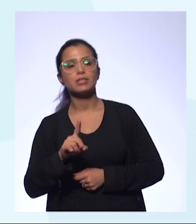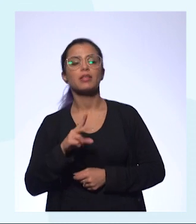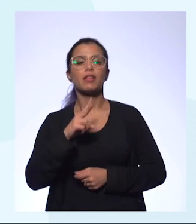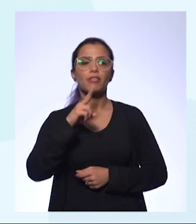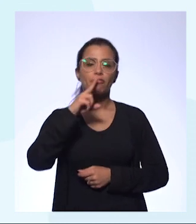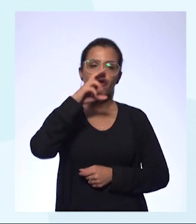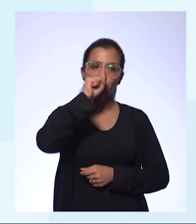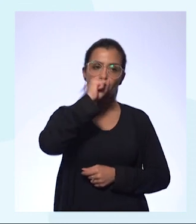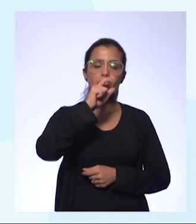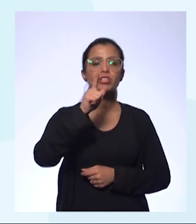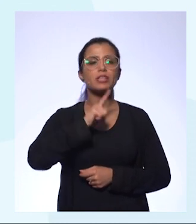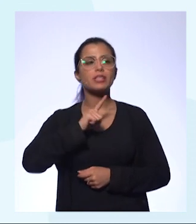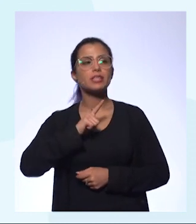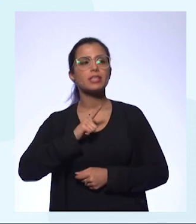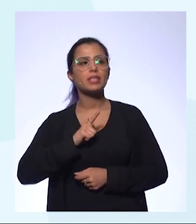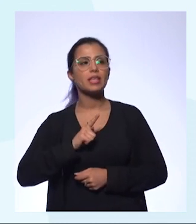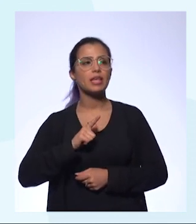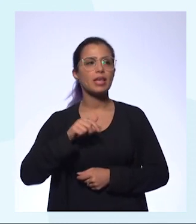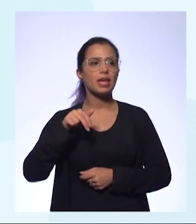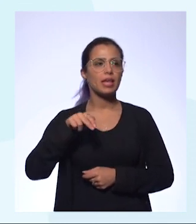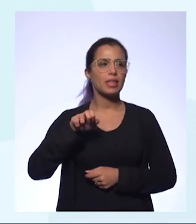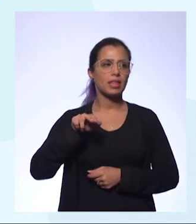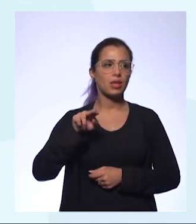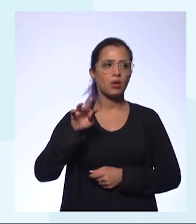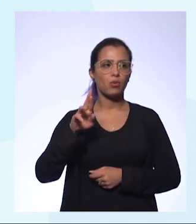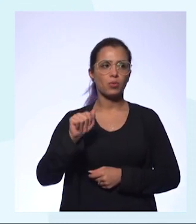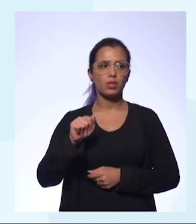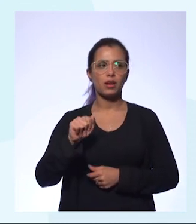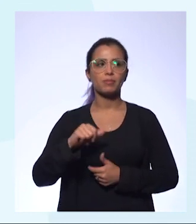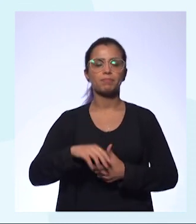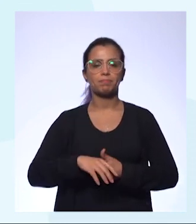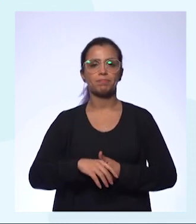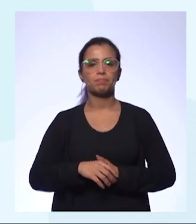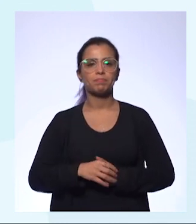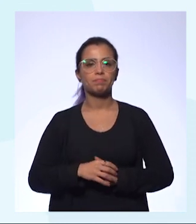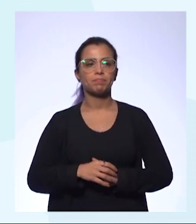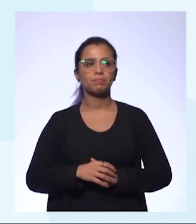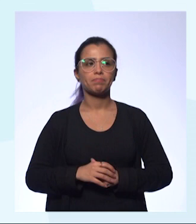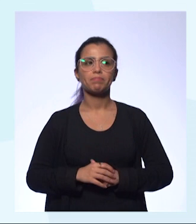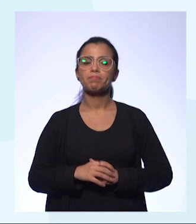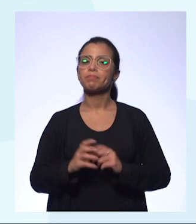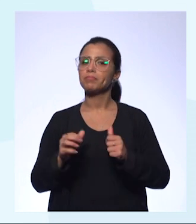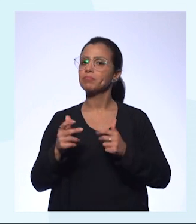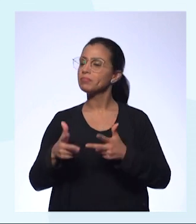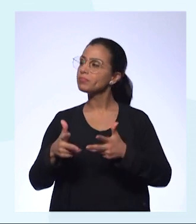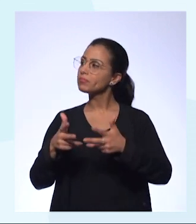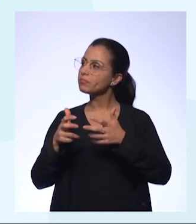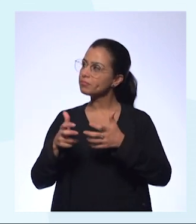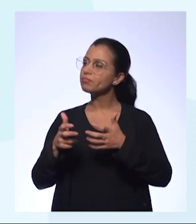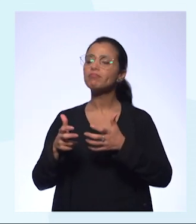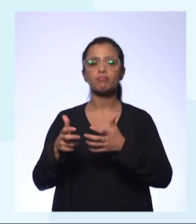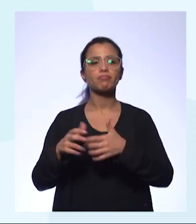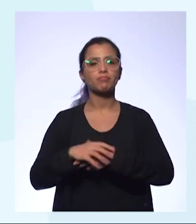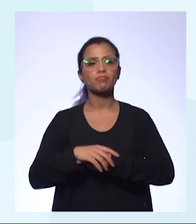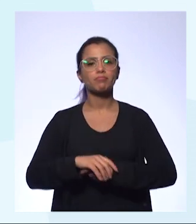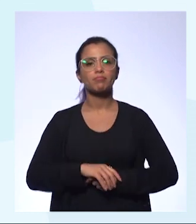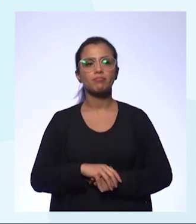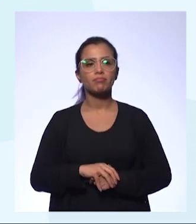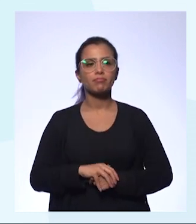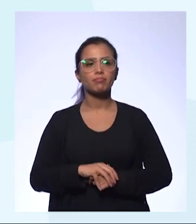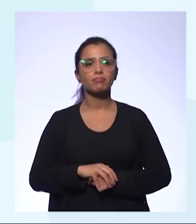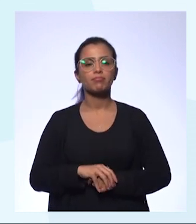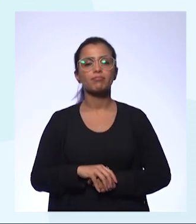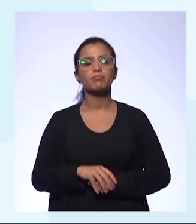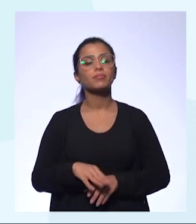uma solução neutra. Agora, quando tem uma reação entre um ácido fraco com uma base forte, ou vice-versa, ou ambos fracos,